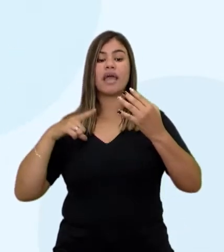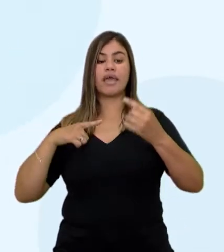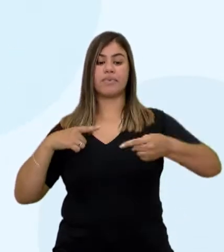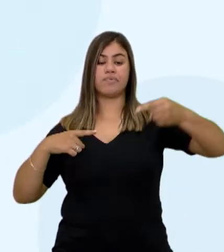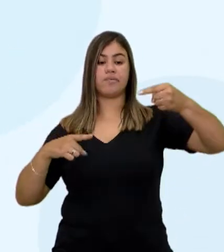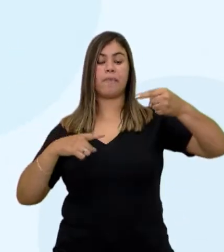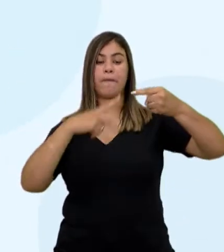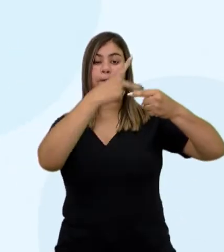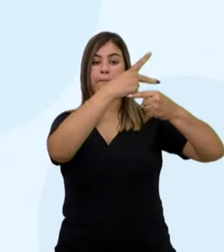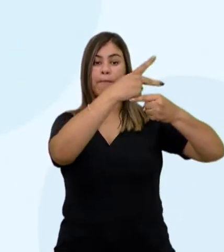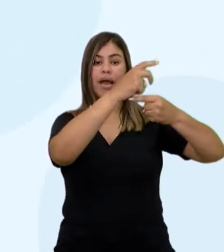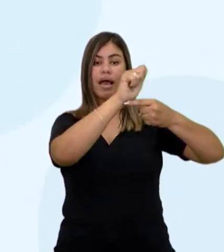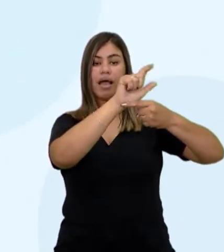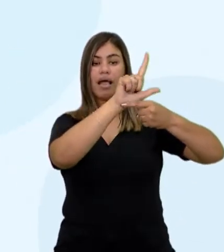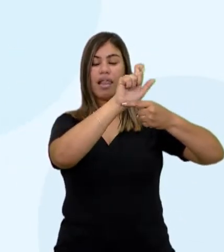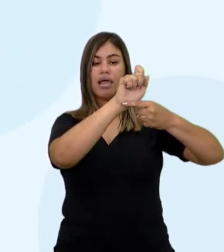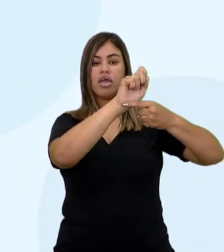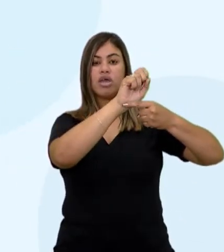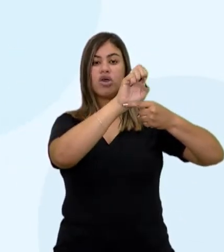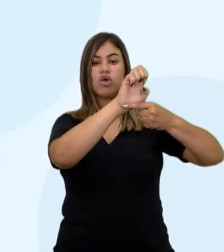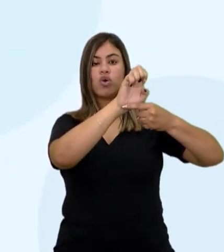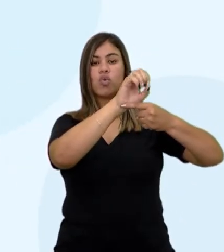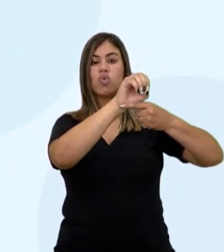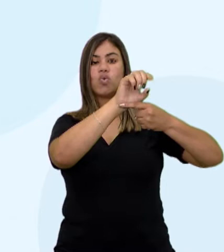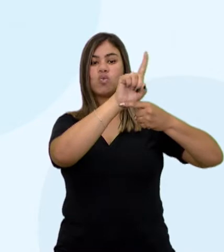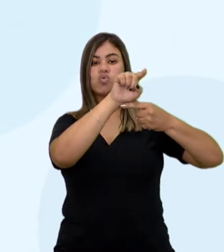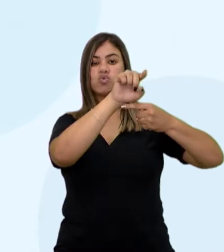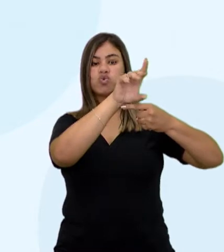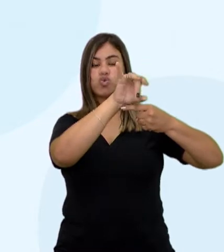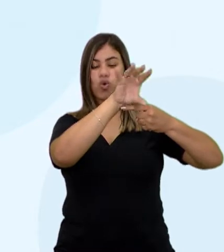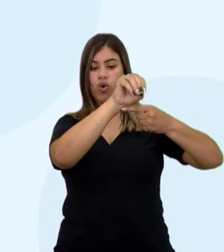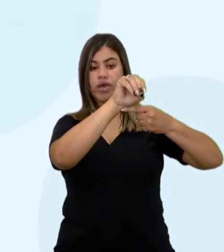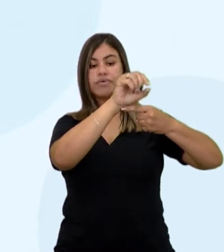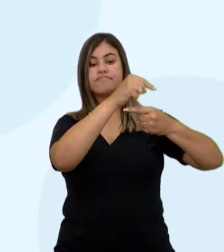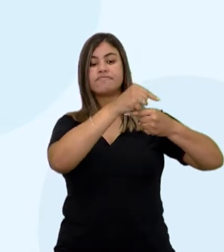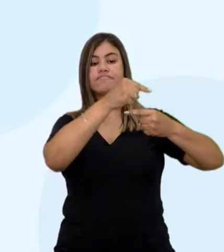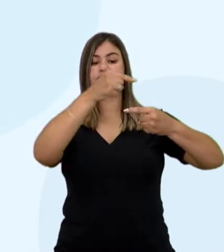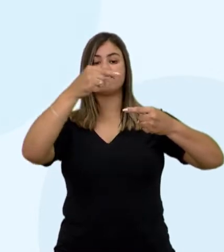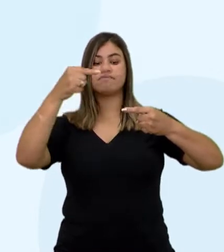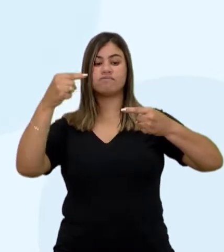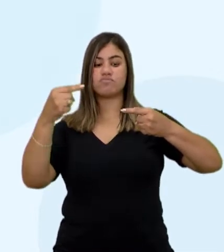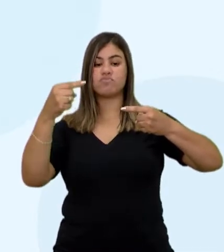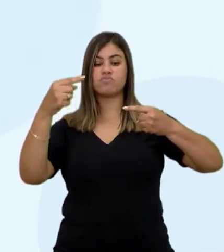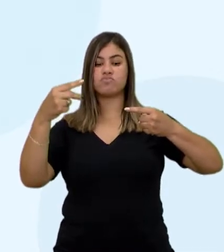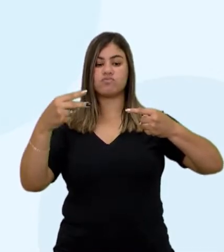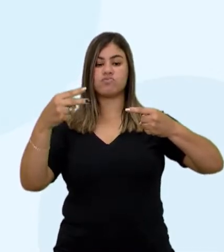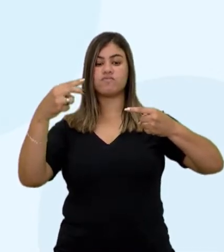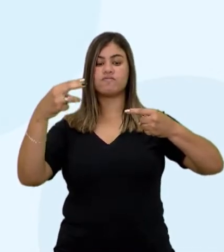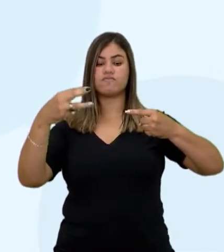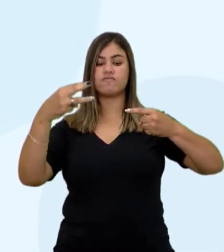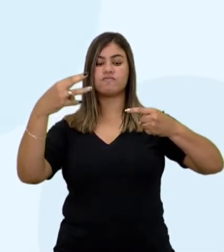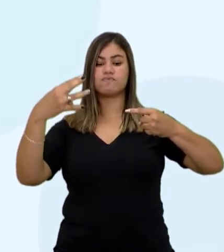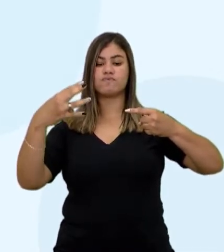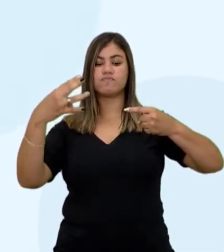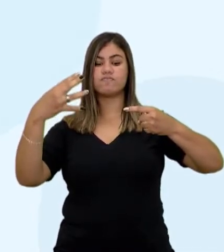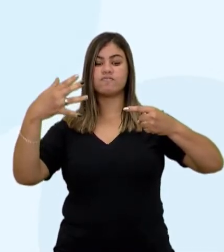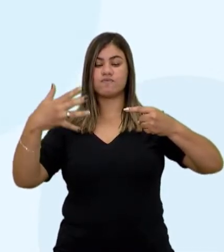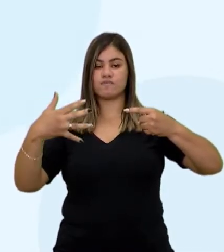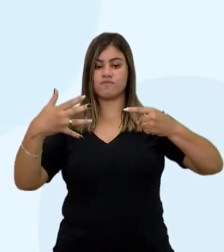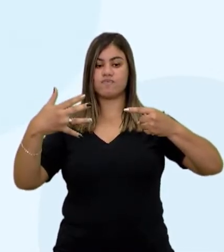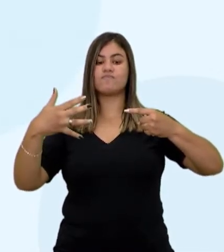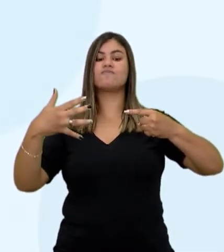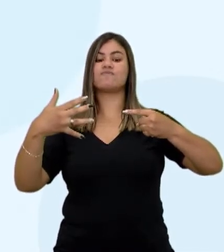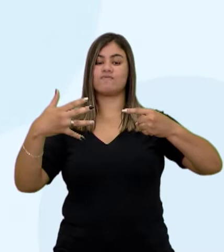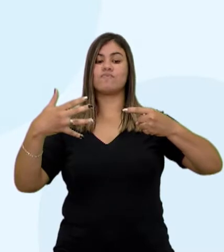partes. Começando aí com o Cambriano, né, que é o processo inicial, né, os trilobites, né, que são os primeiros seres